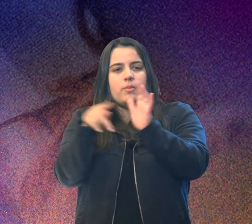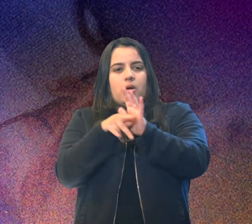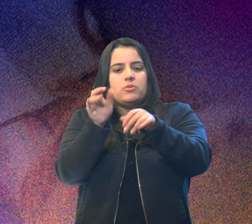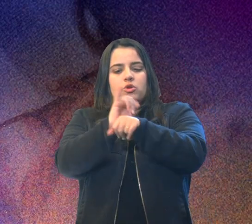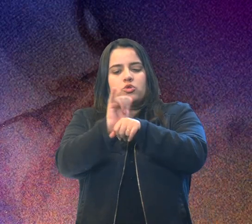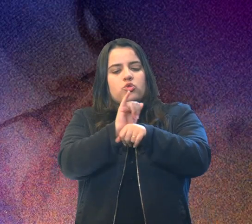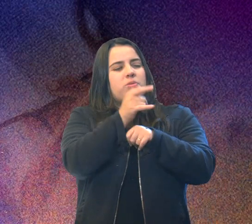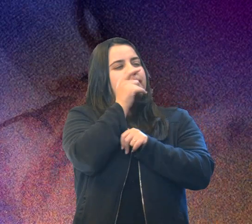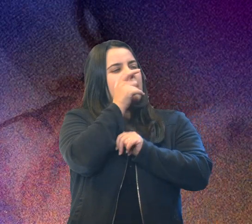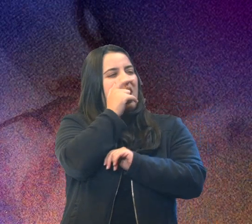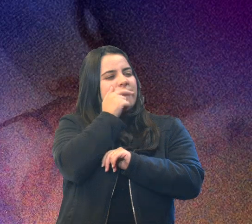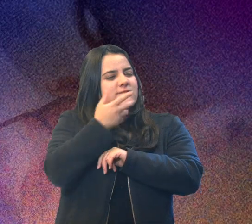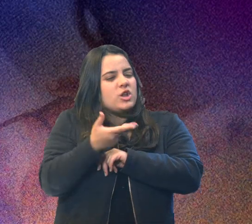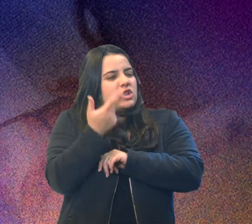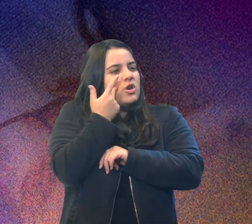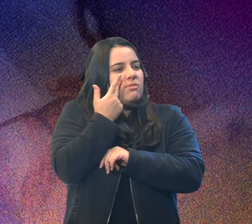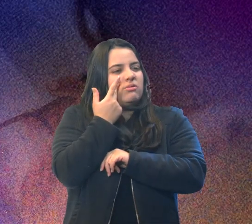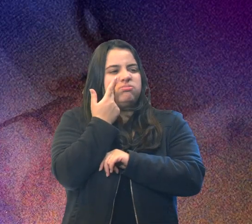mão.